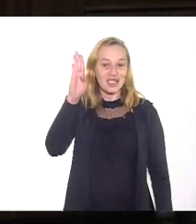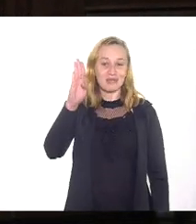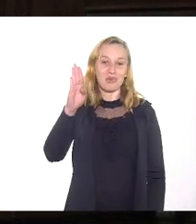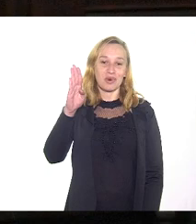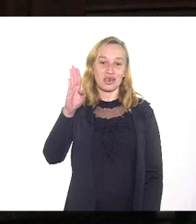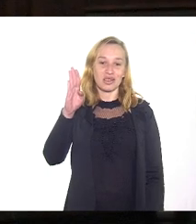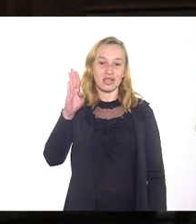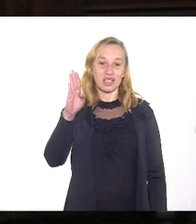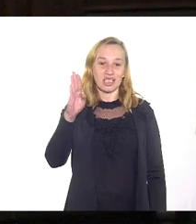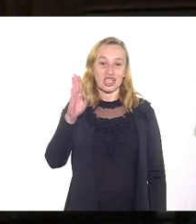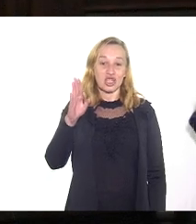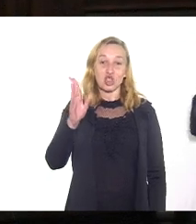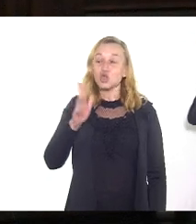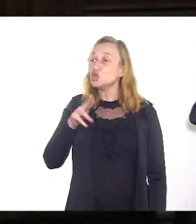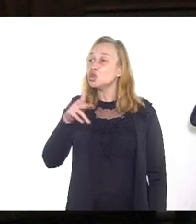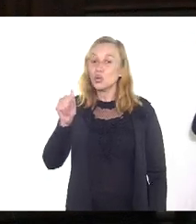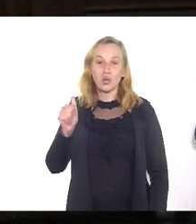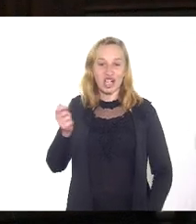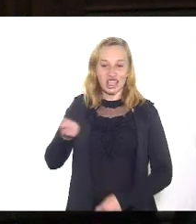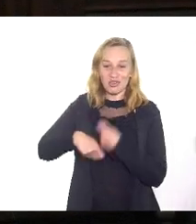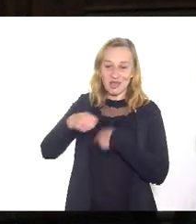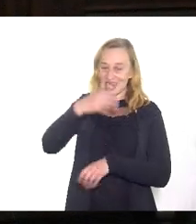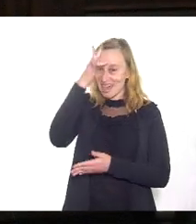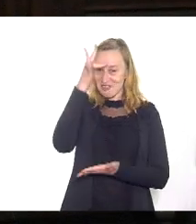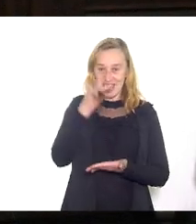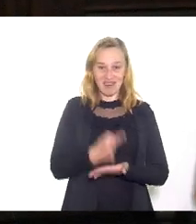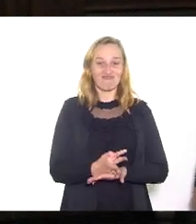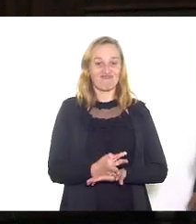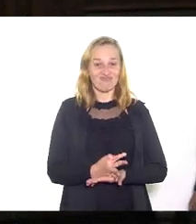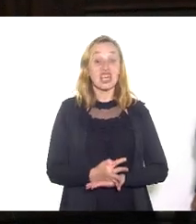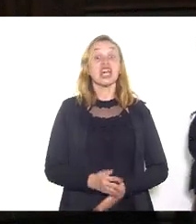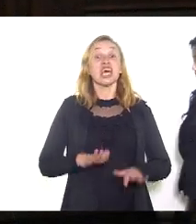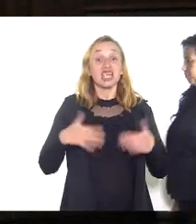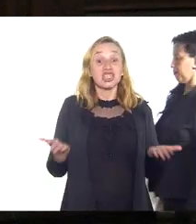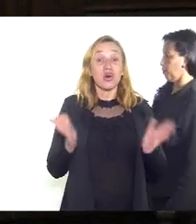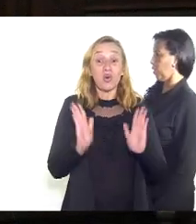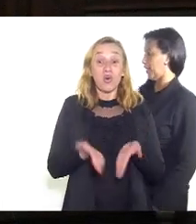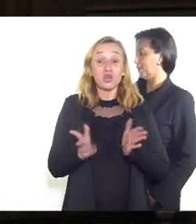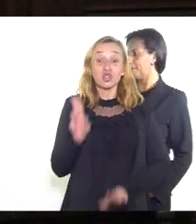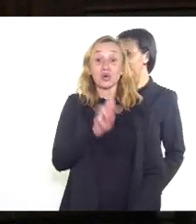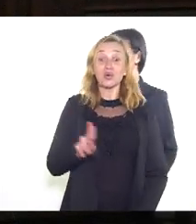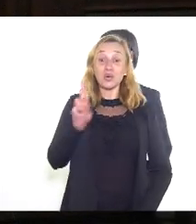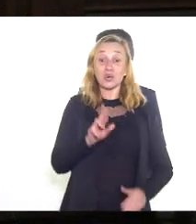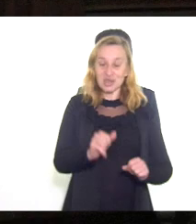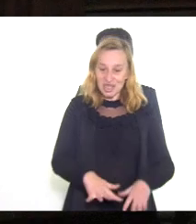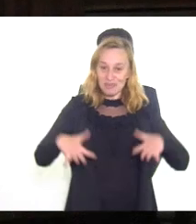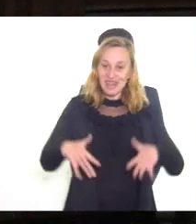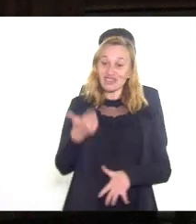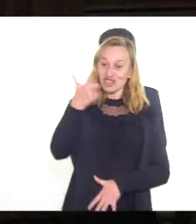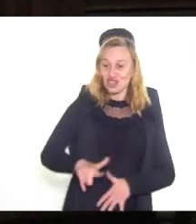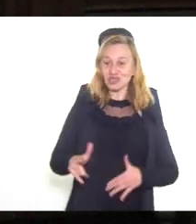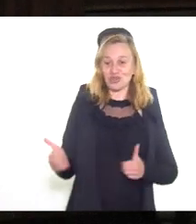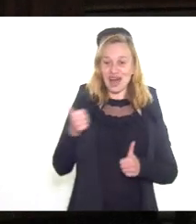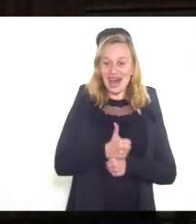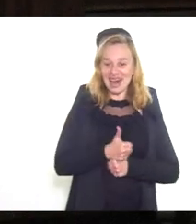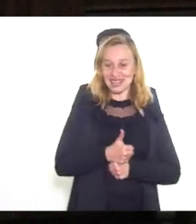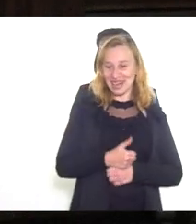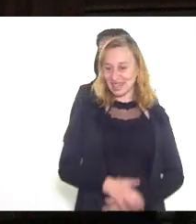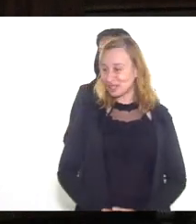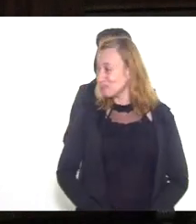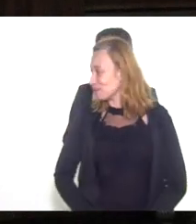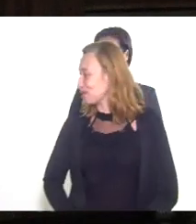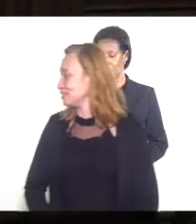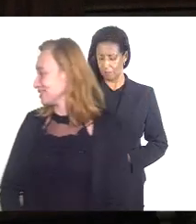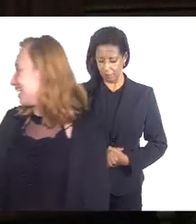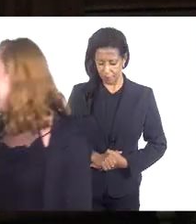principalmente, jamais negociar a minha fé. Então, hoje, eu estou fazendo uso desse plenário mais uma vez para dizer